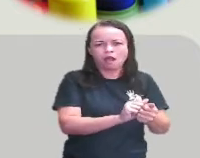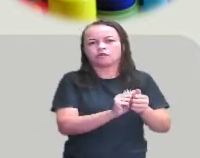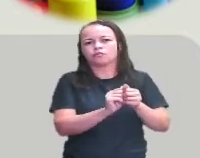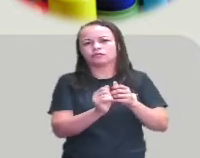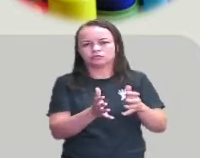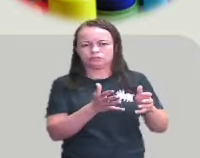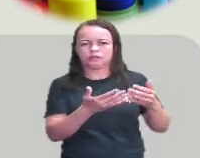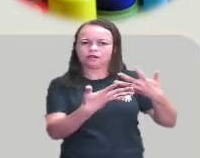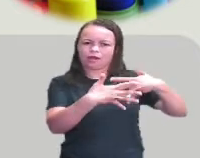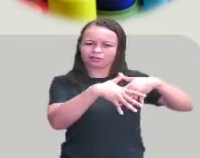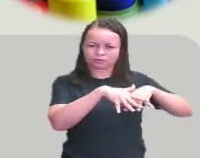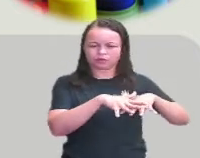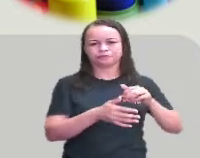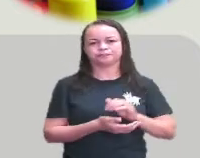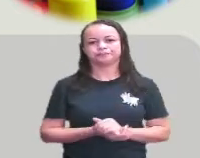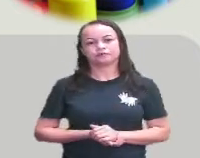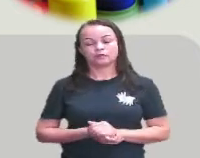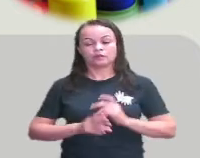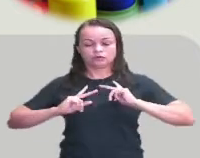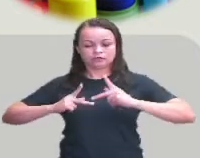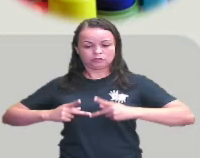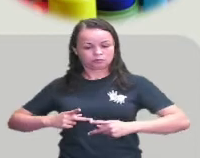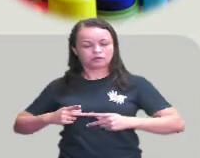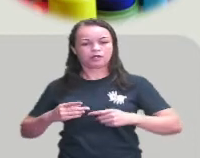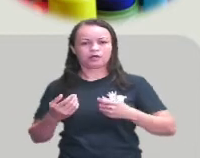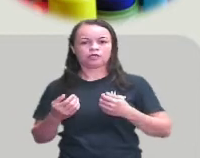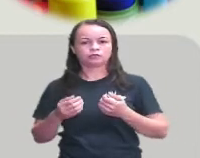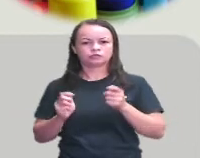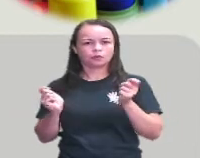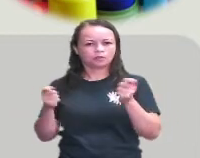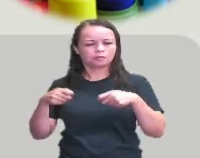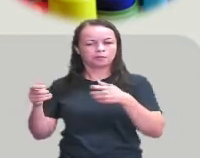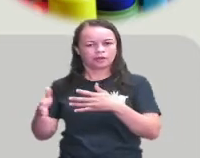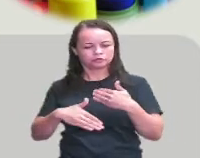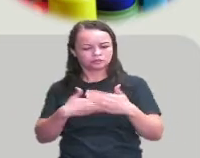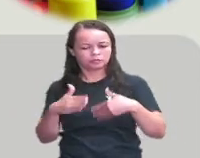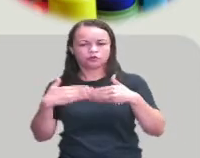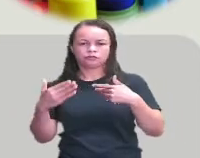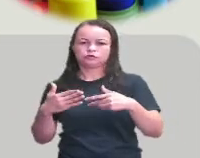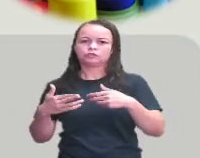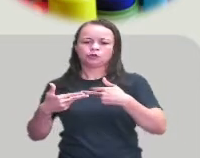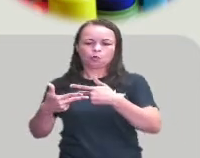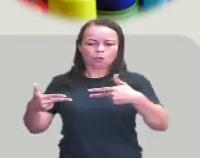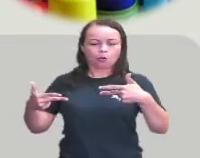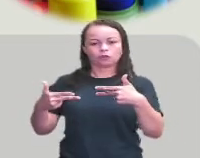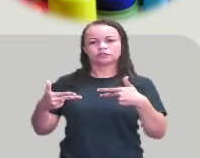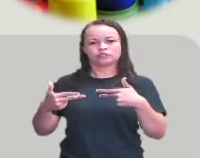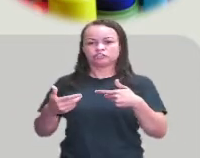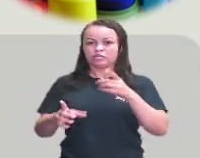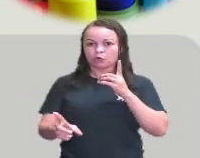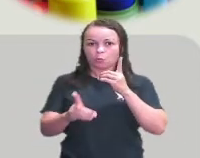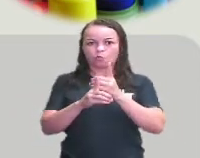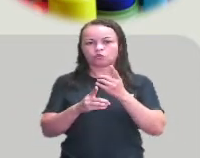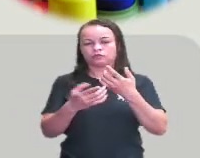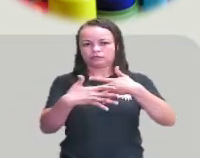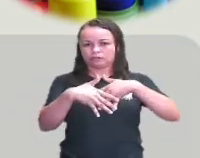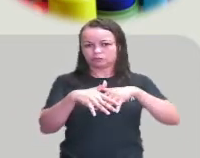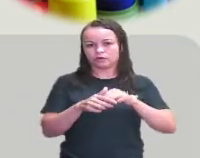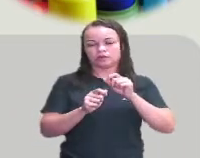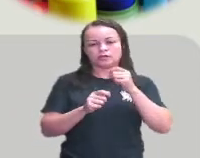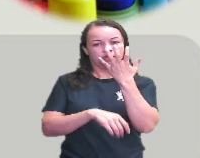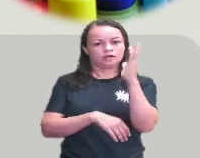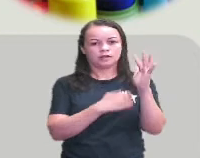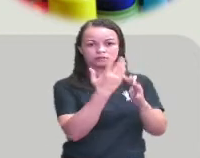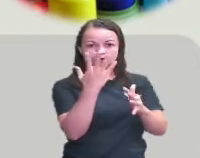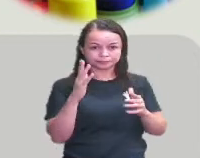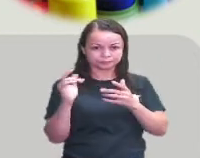Os seres humanos são capazes de produzir recursos que não são encontrados na natureza. São materiais artificiais,